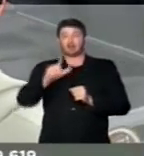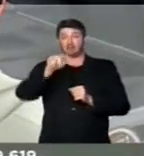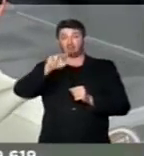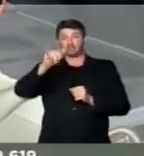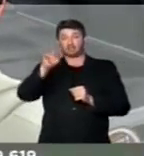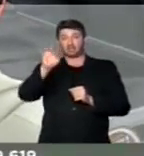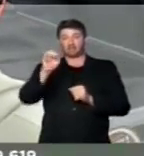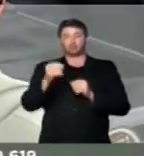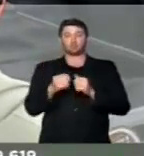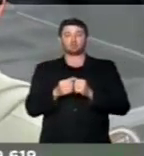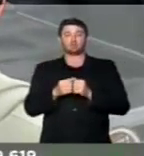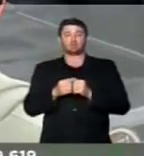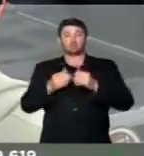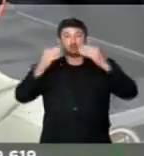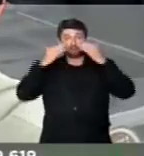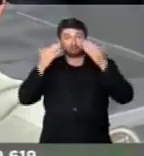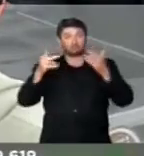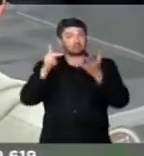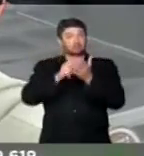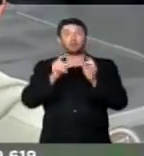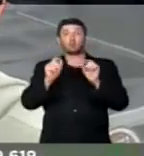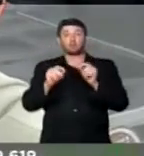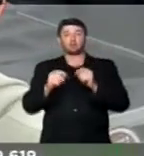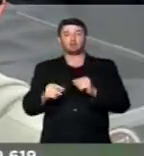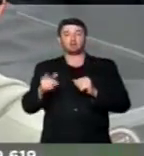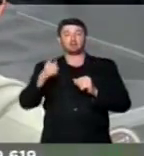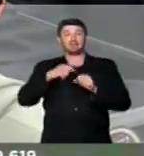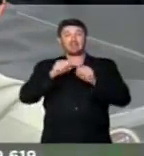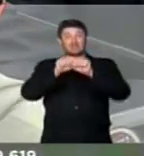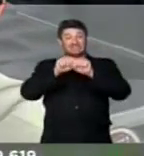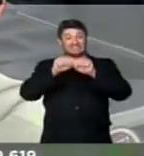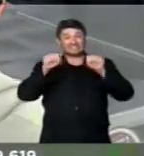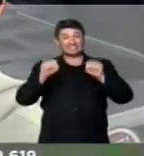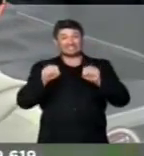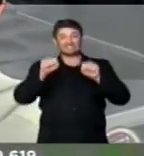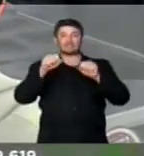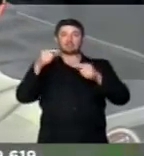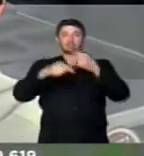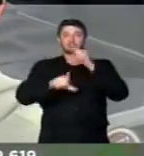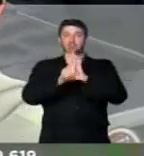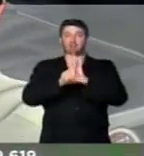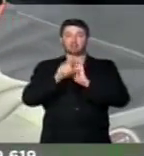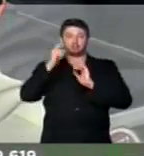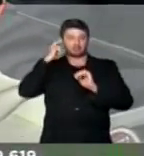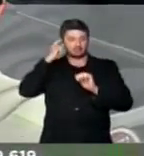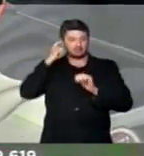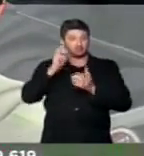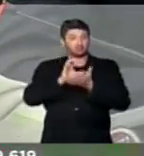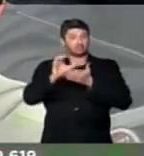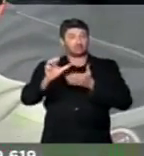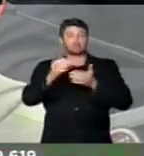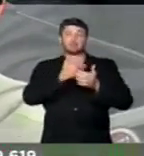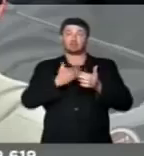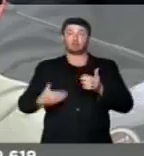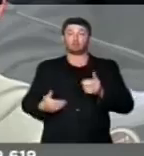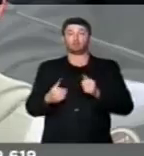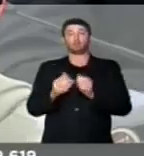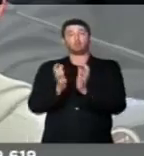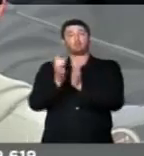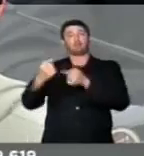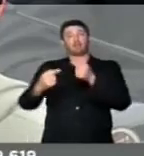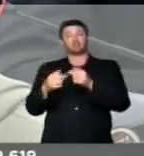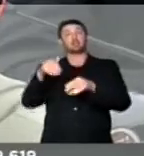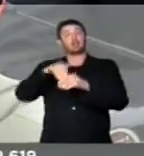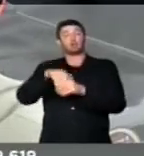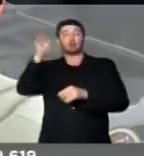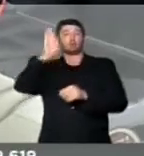Jato revela, na verdade, a existência de um sistema ilegal e ilegítimo de financiamento do sistema partidário e